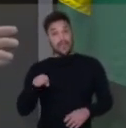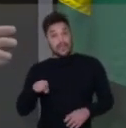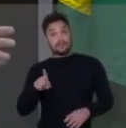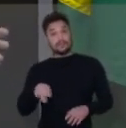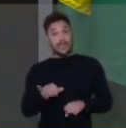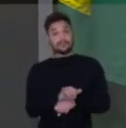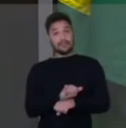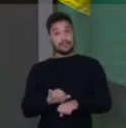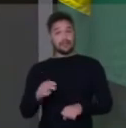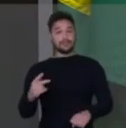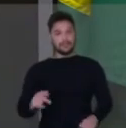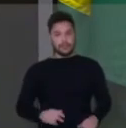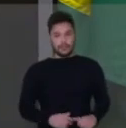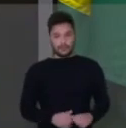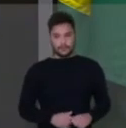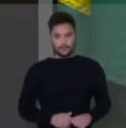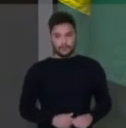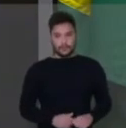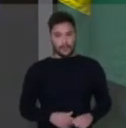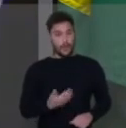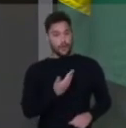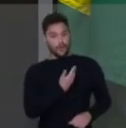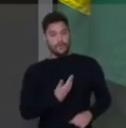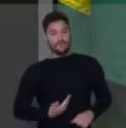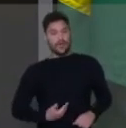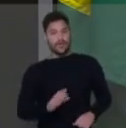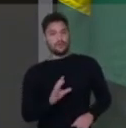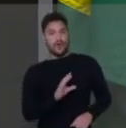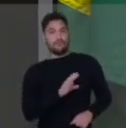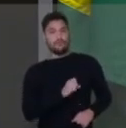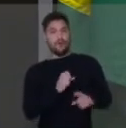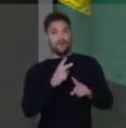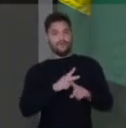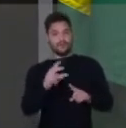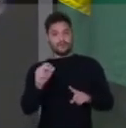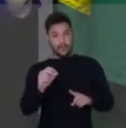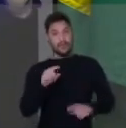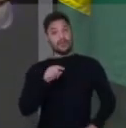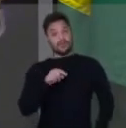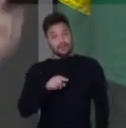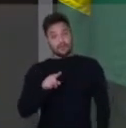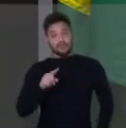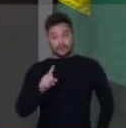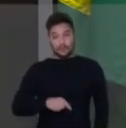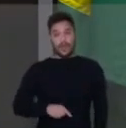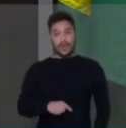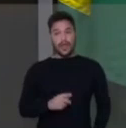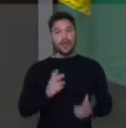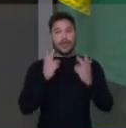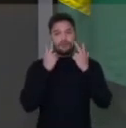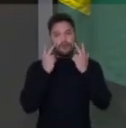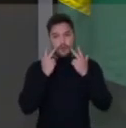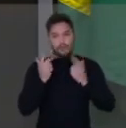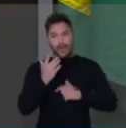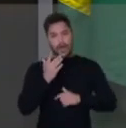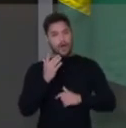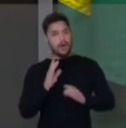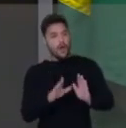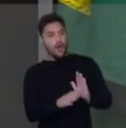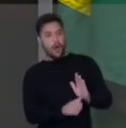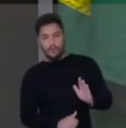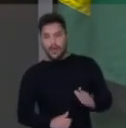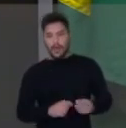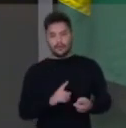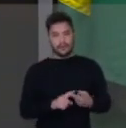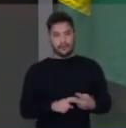deles. O governo do amor aí, venceu, e realmente está sendo normal a pessoa ser roubada, está sendo